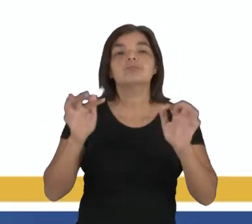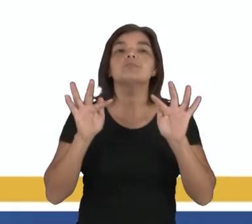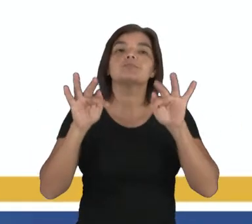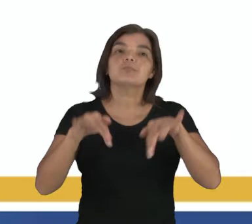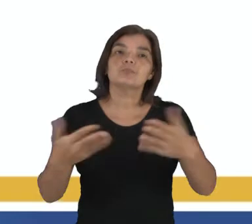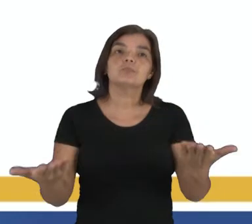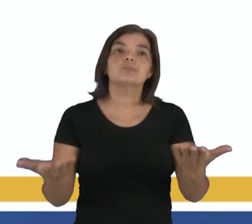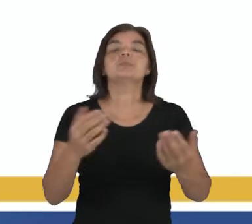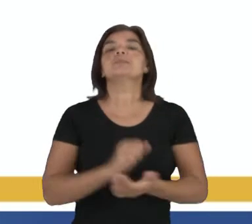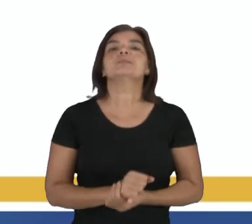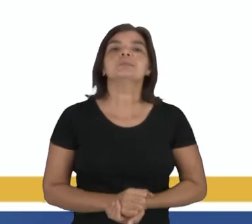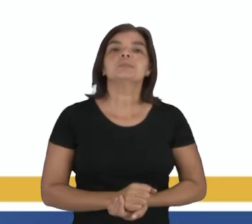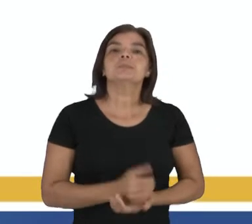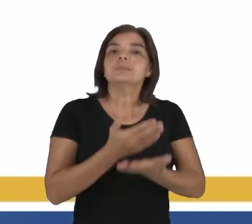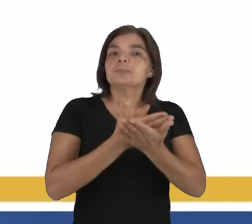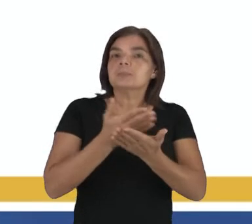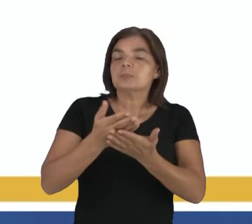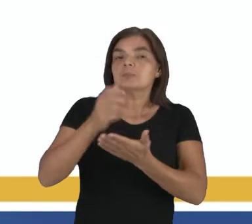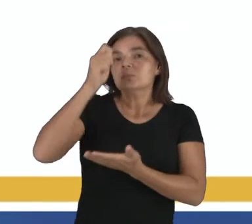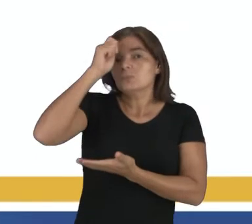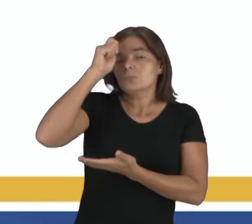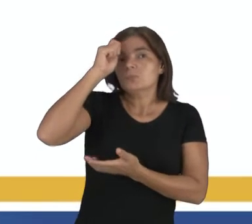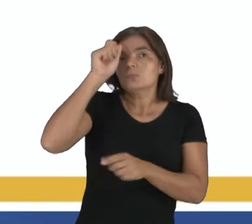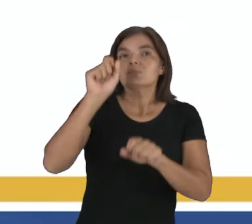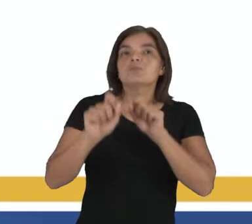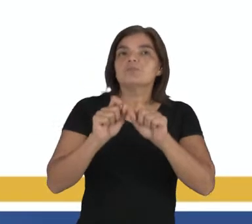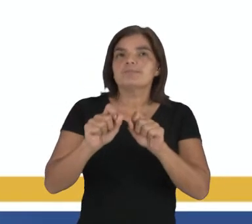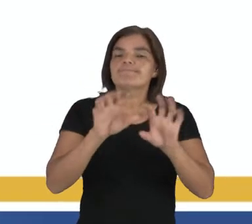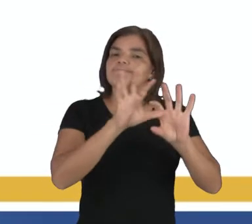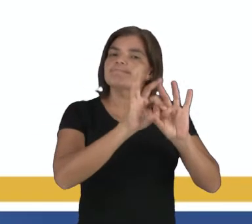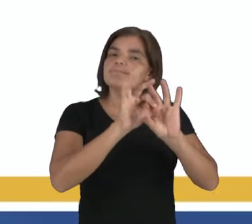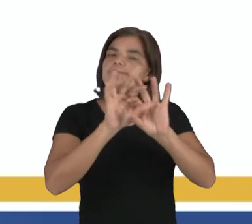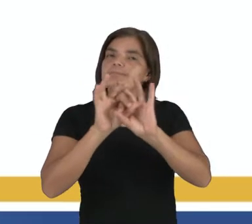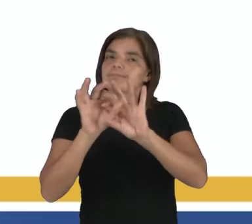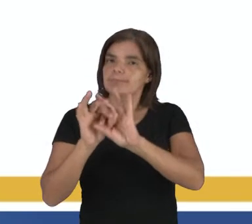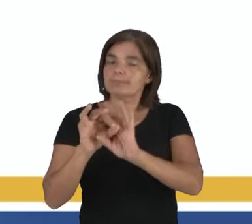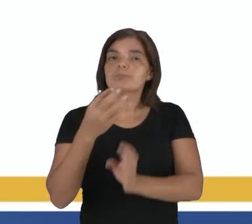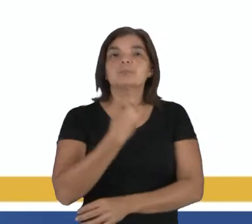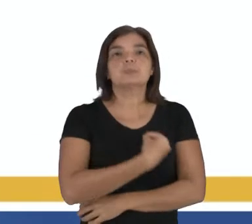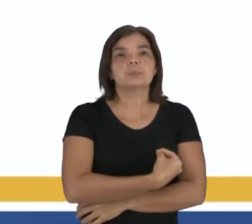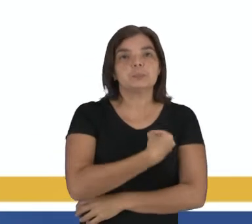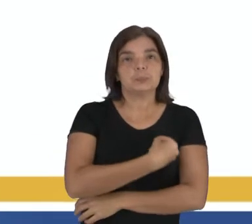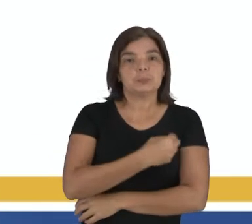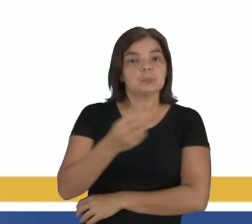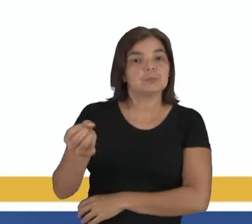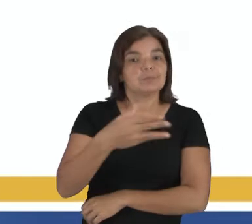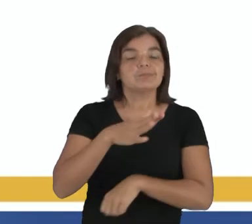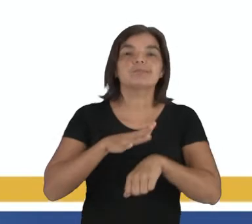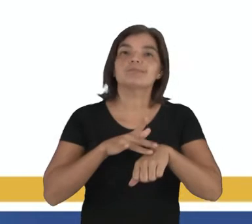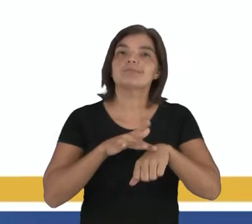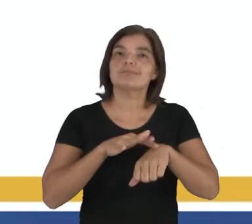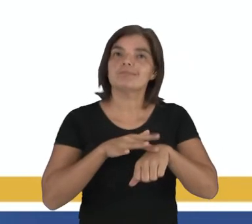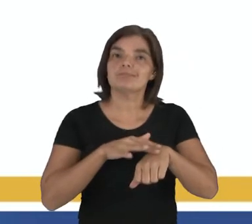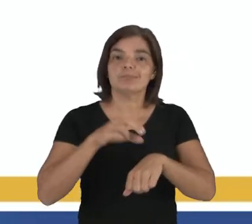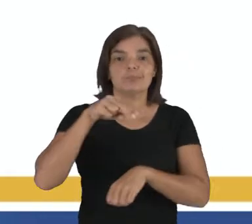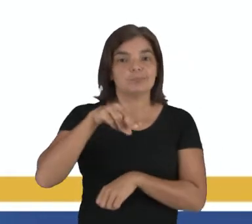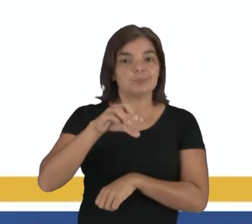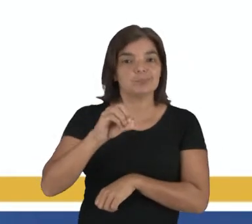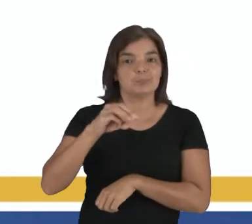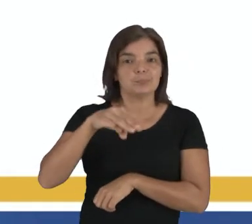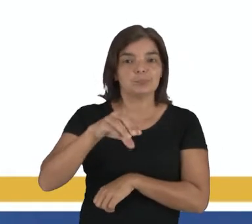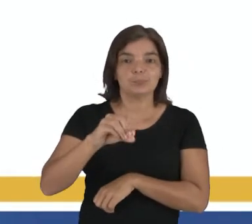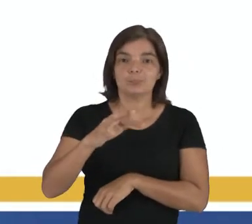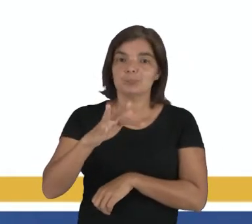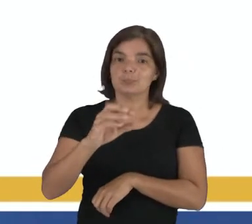e a conclusão? Na introdução, o autor contextualiza e cita a nova doença, a